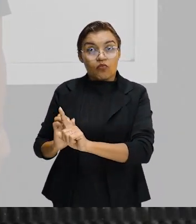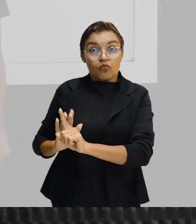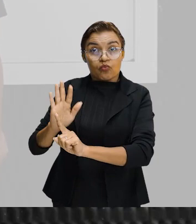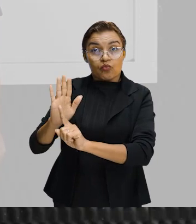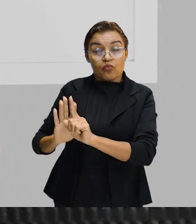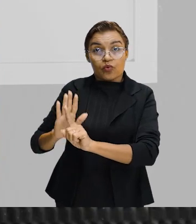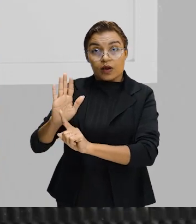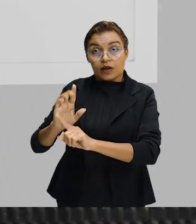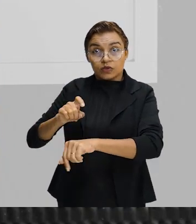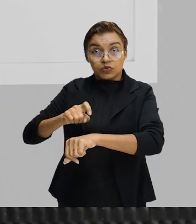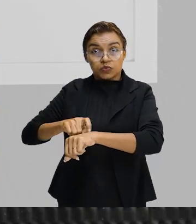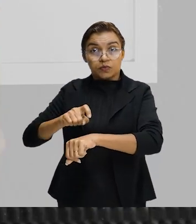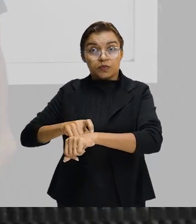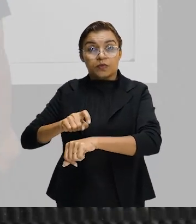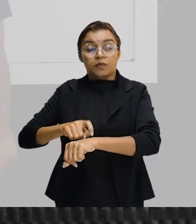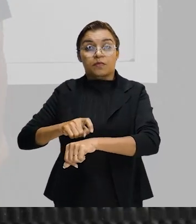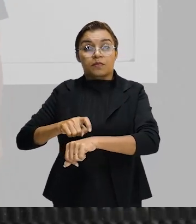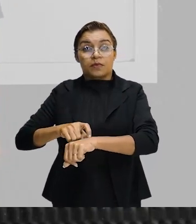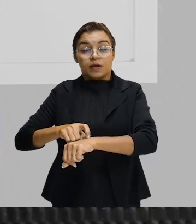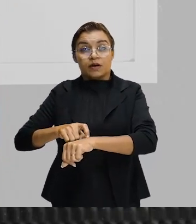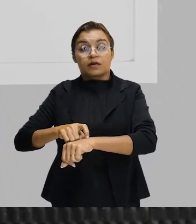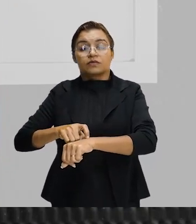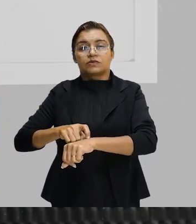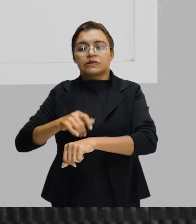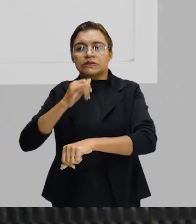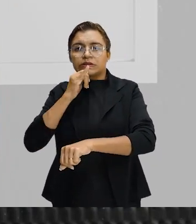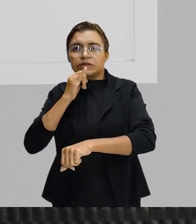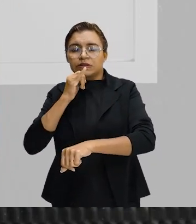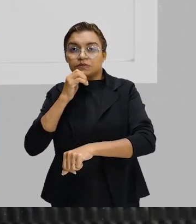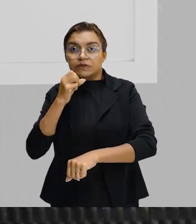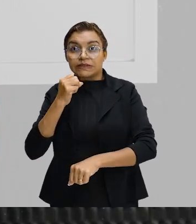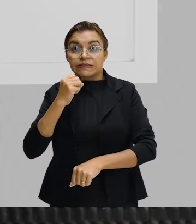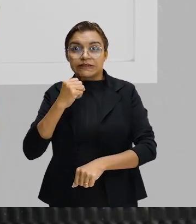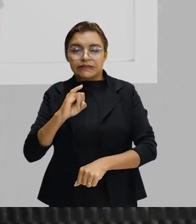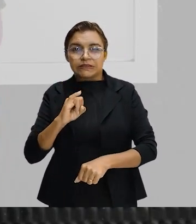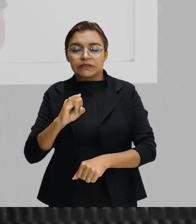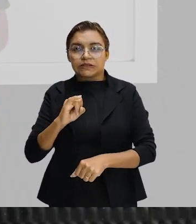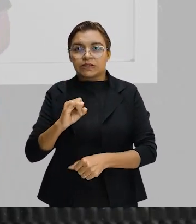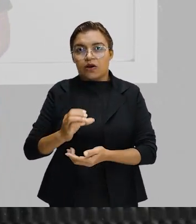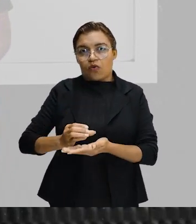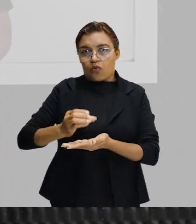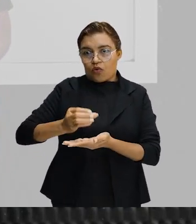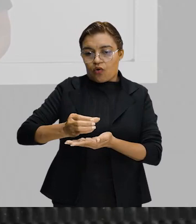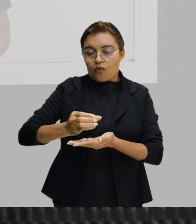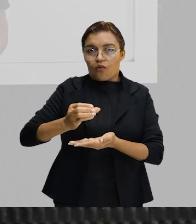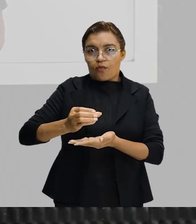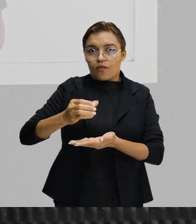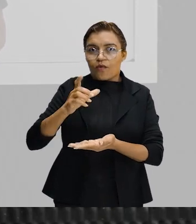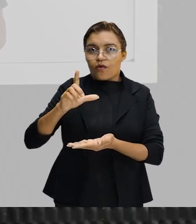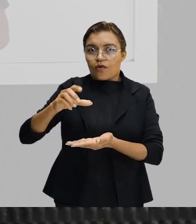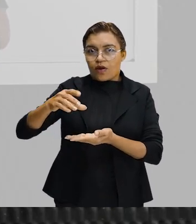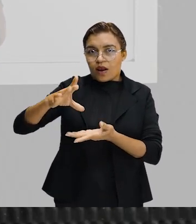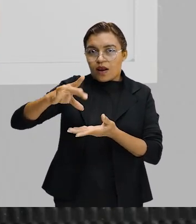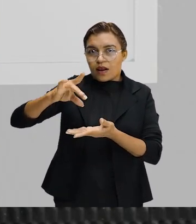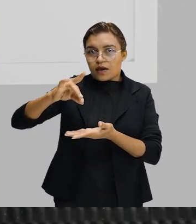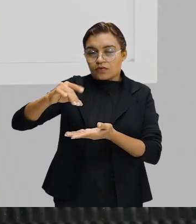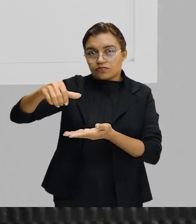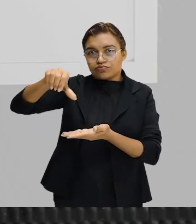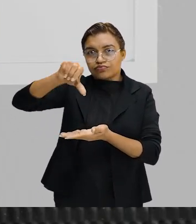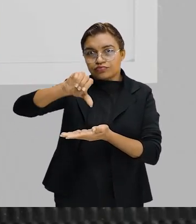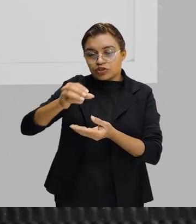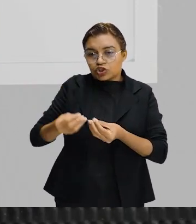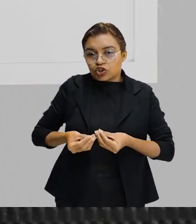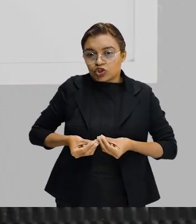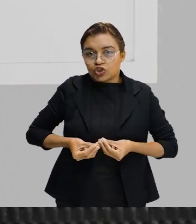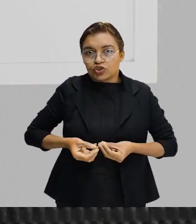que eles são liberados ou que eles são arremessados, no caso do líquido, certo? Ele vai ser